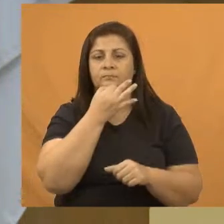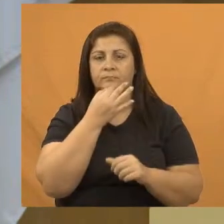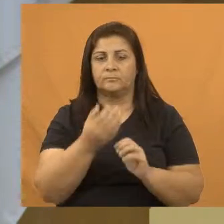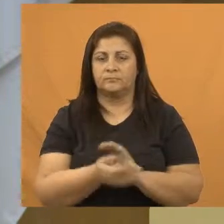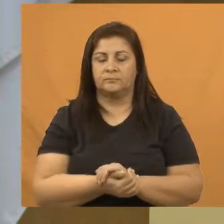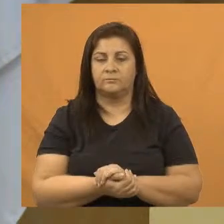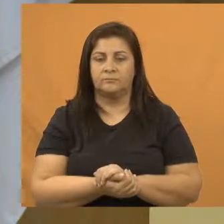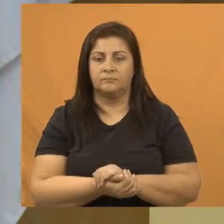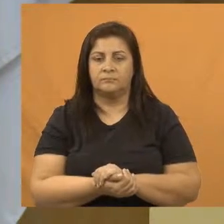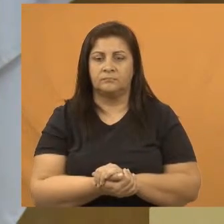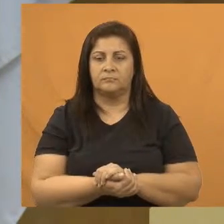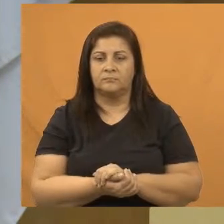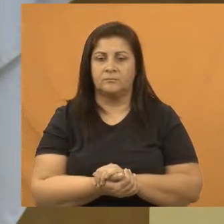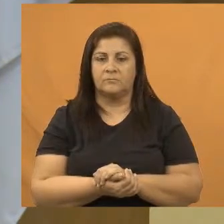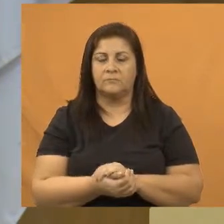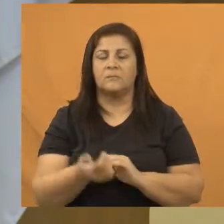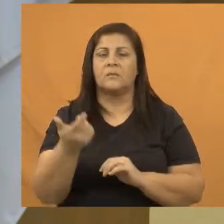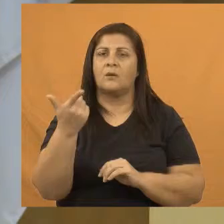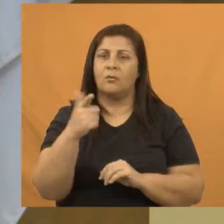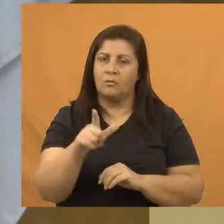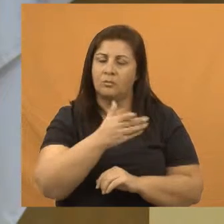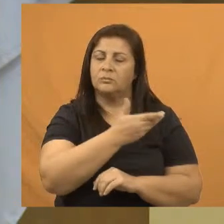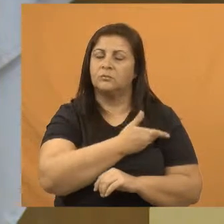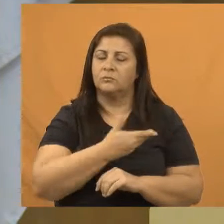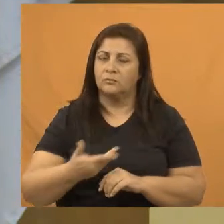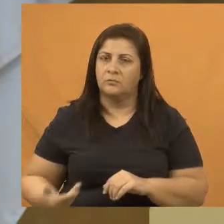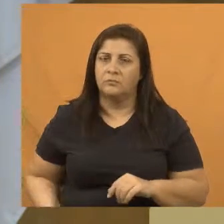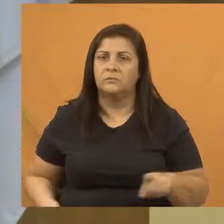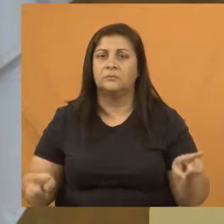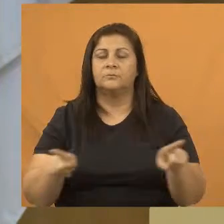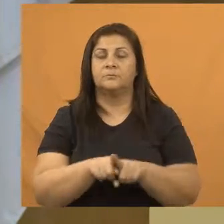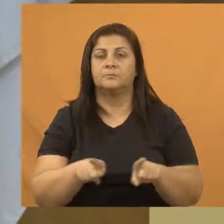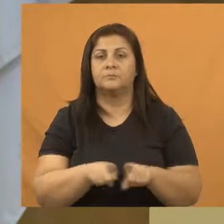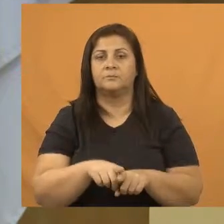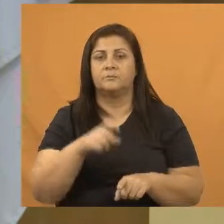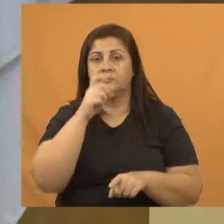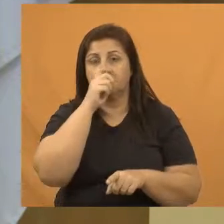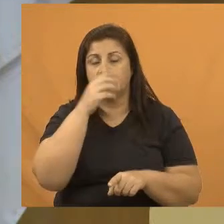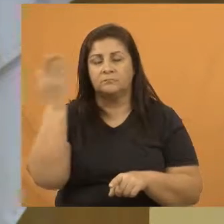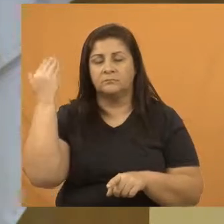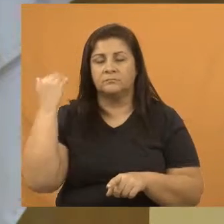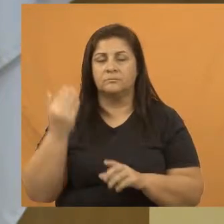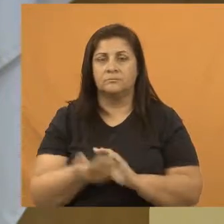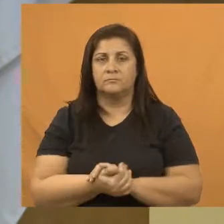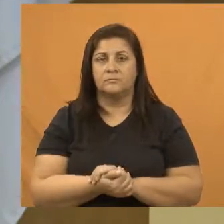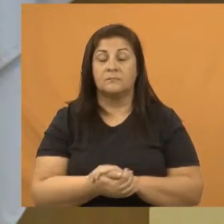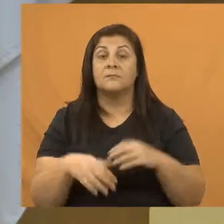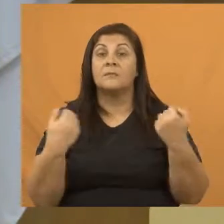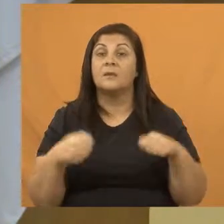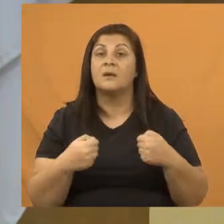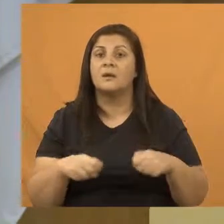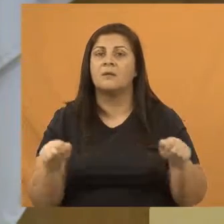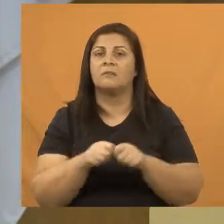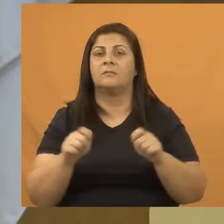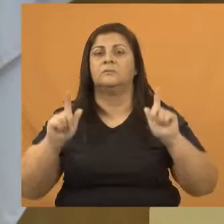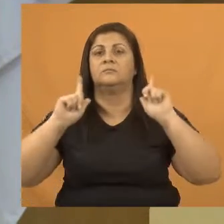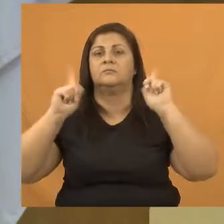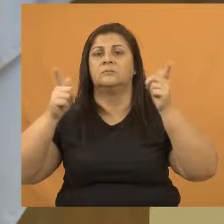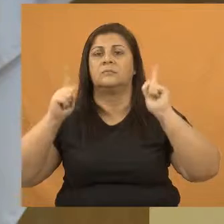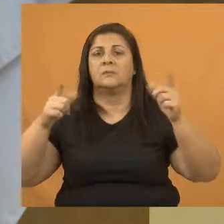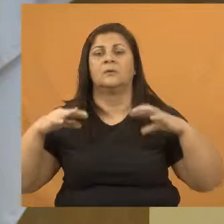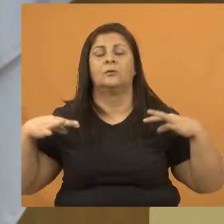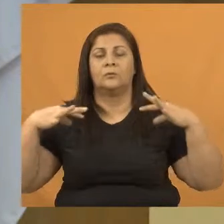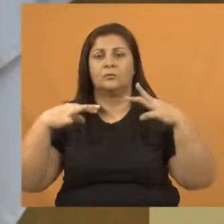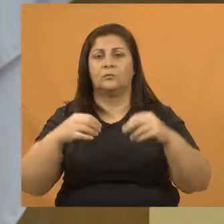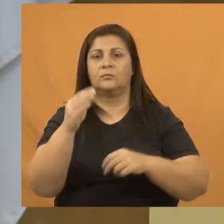povo. Assim como outros governos também enganaram o nosso povo. É necessário construir essa greve geral no nosso país para que a